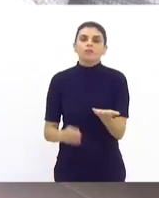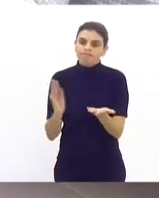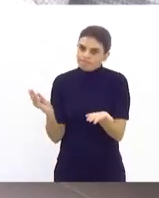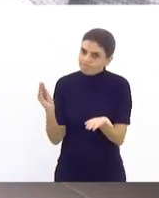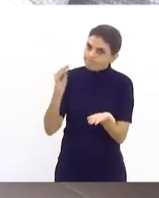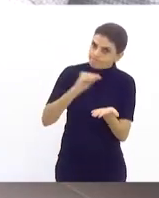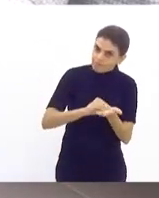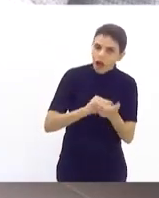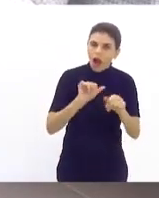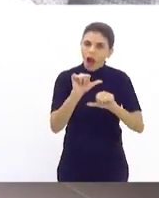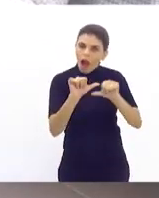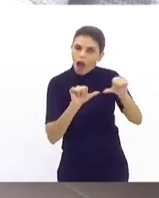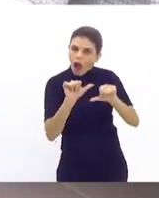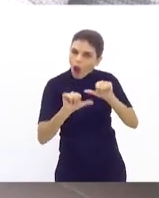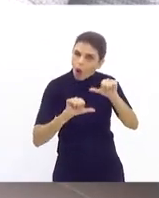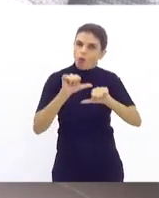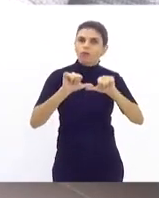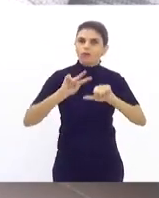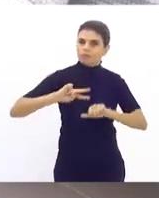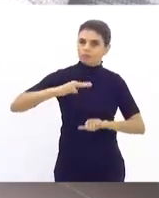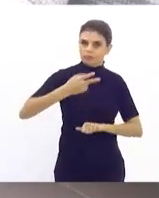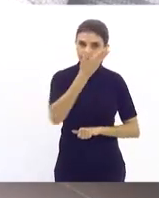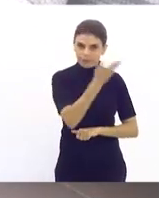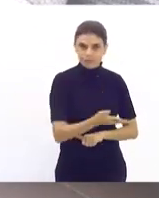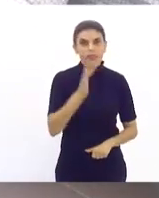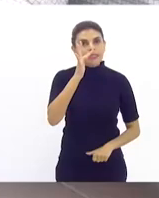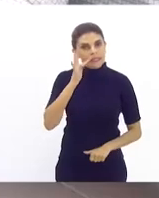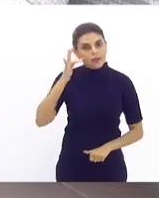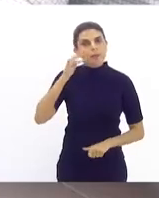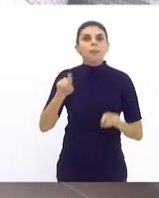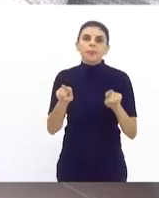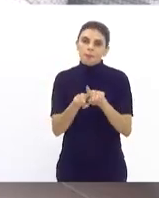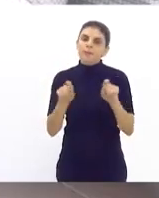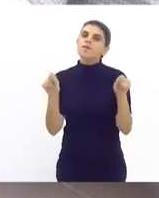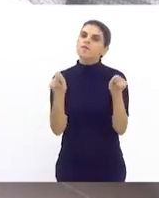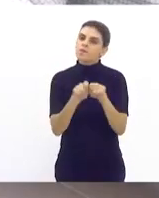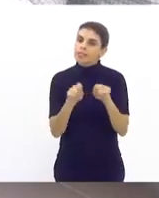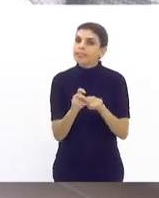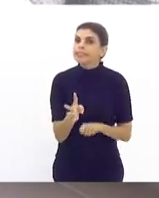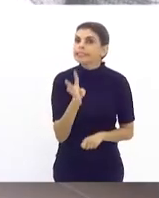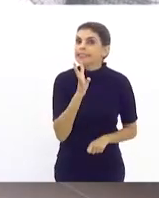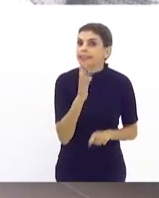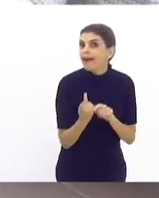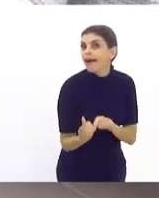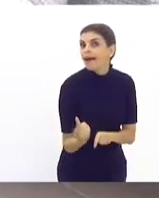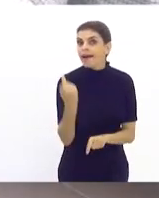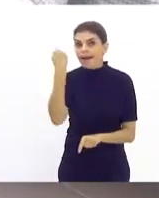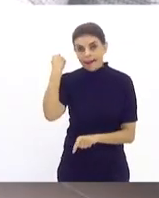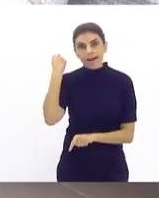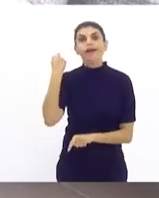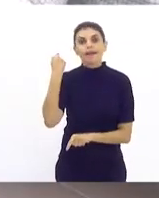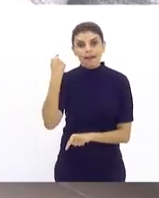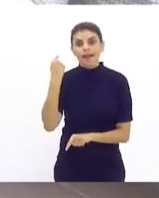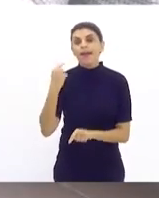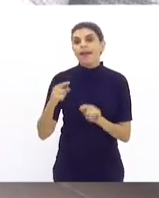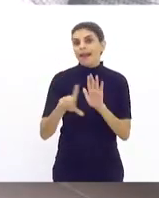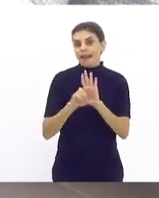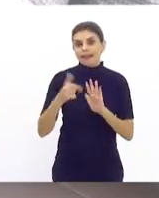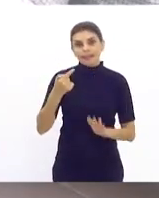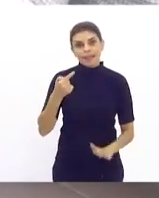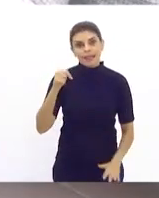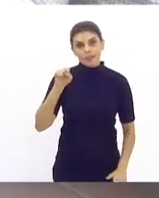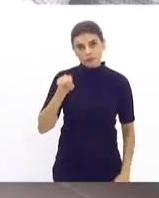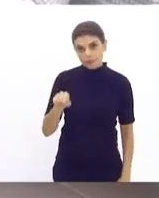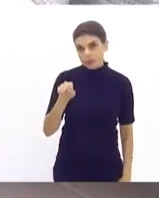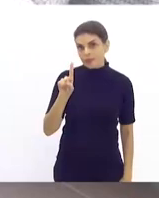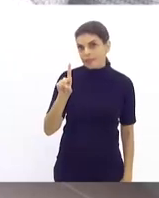alternativo negociado com o deputado Serafini, também fizesse referência a